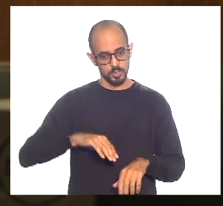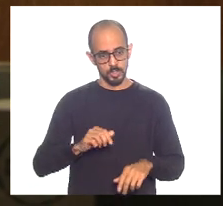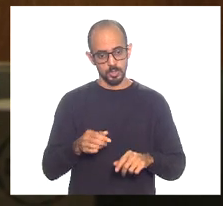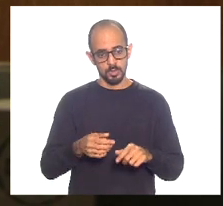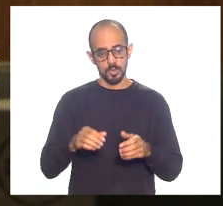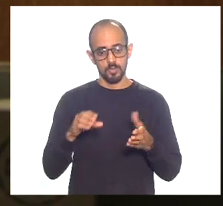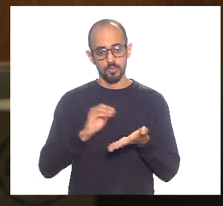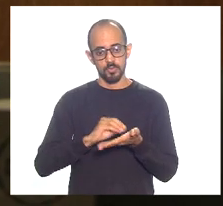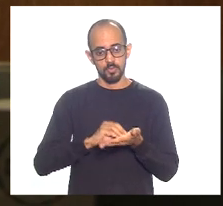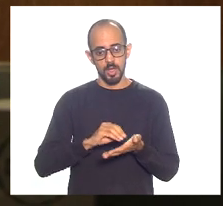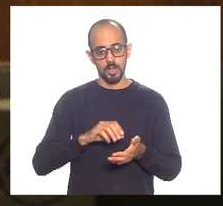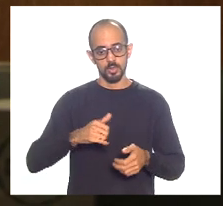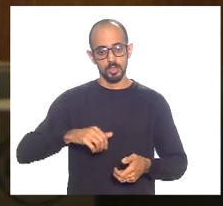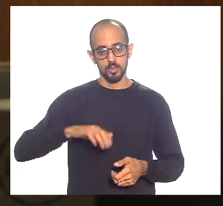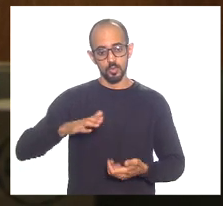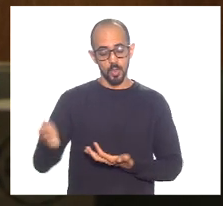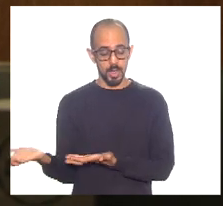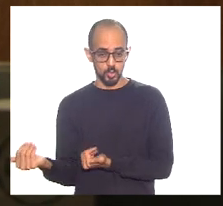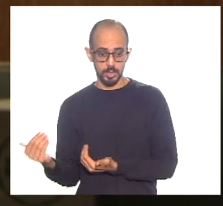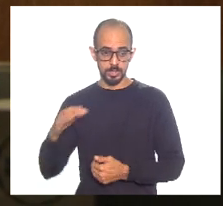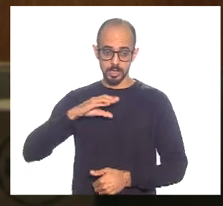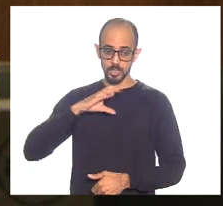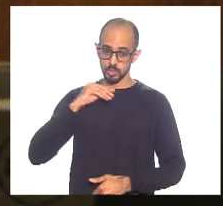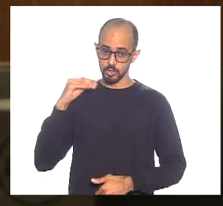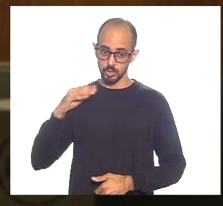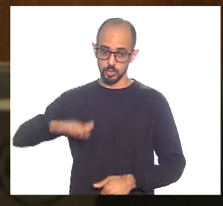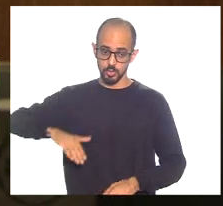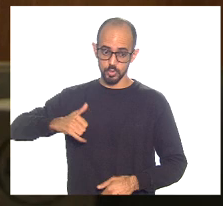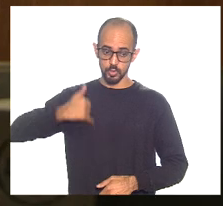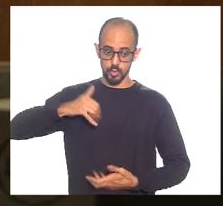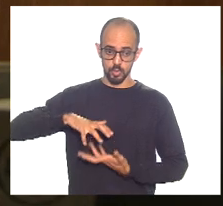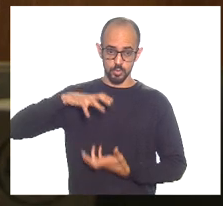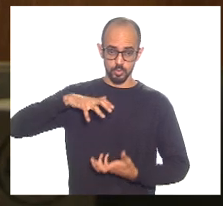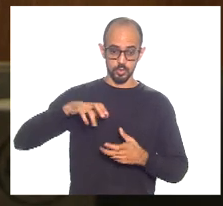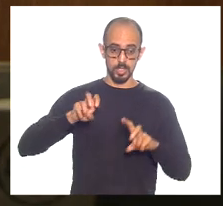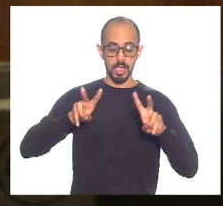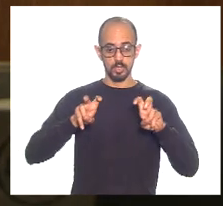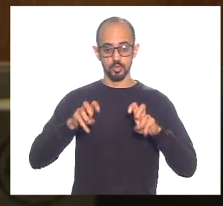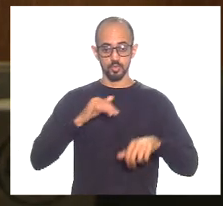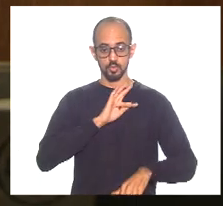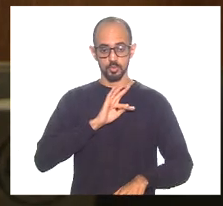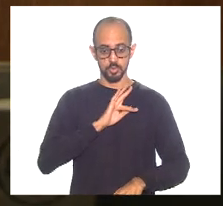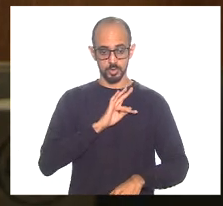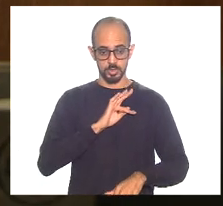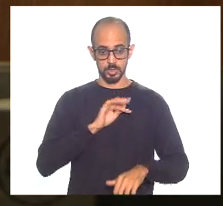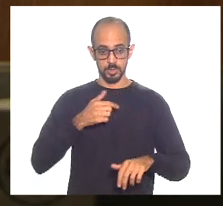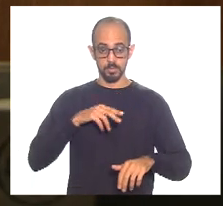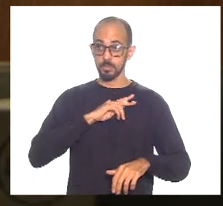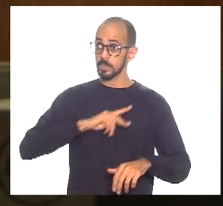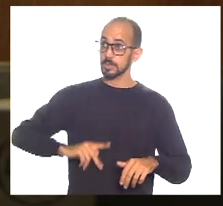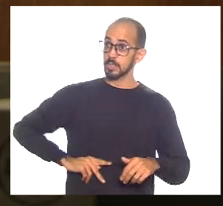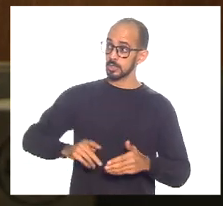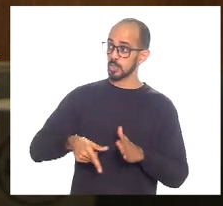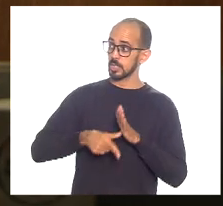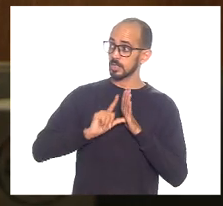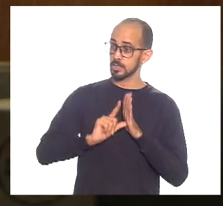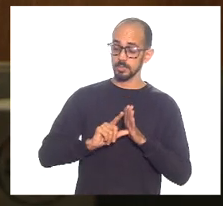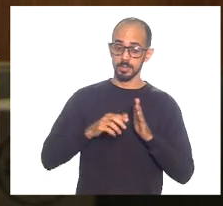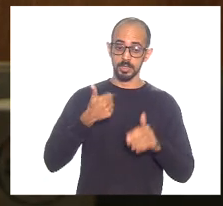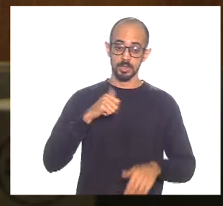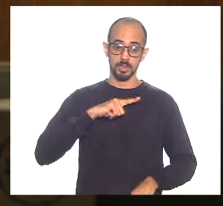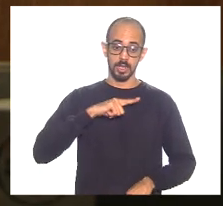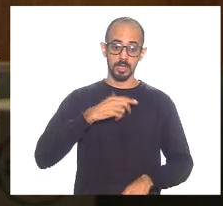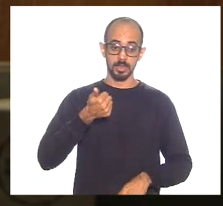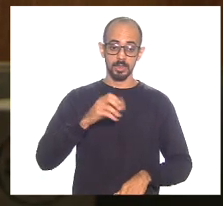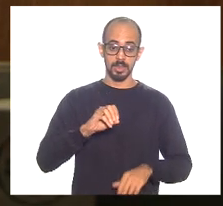assunto da criança e do adolescente, do idoso e de segurança pública e assunto de polícia. A presidência já antecipa que temos 10 emendas ao projeto.